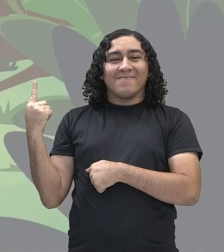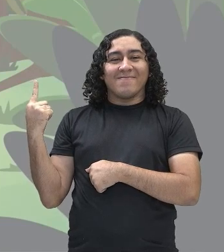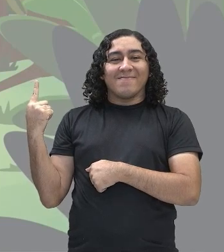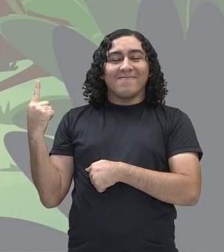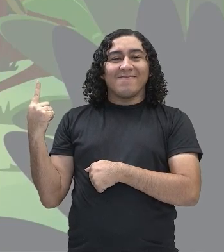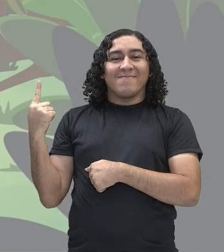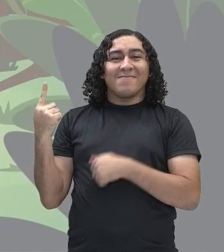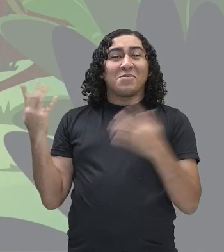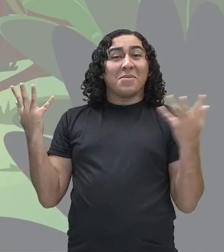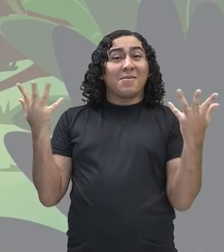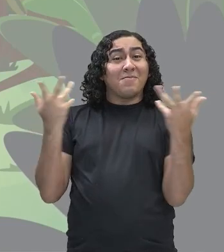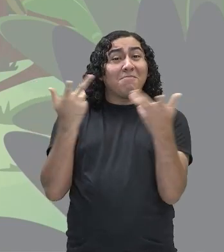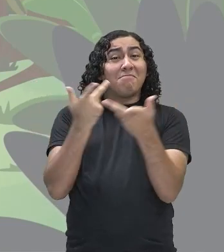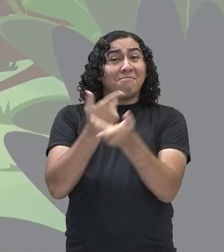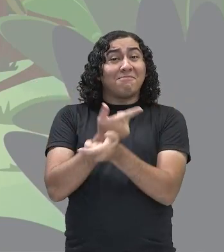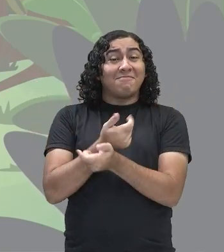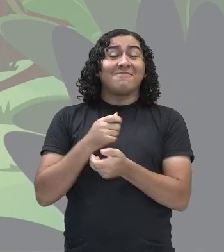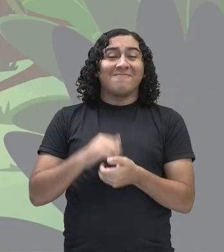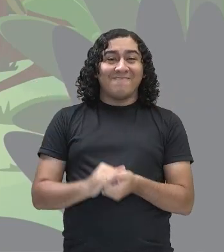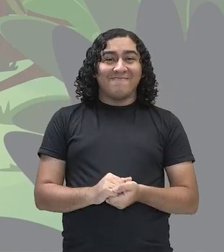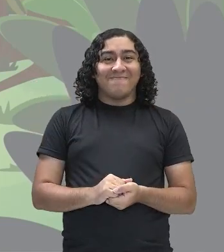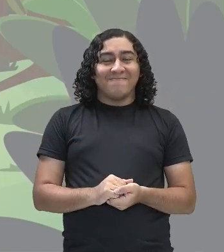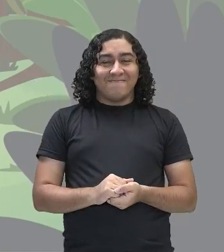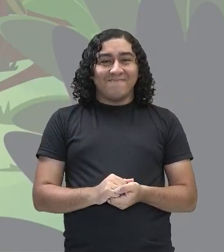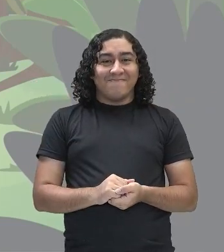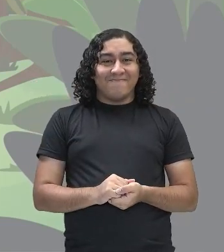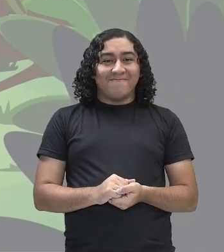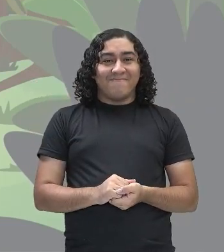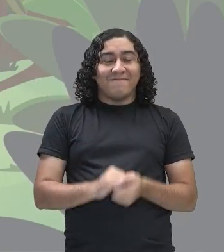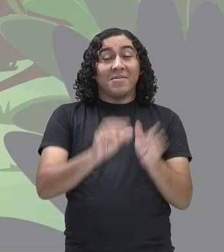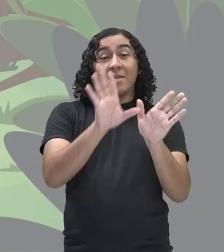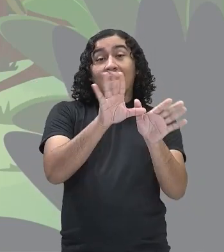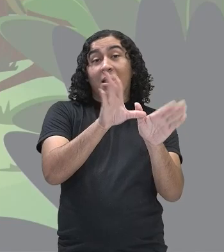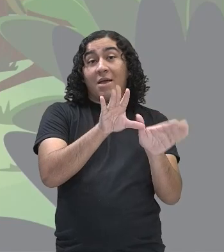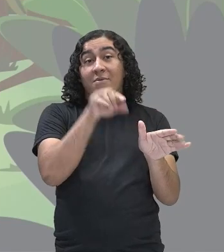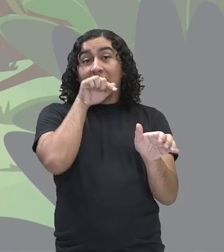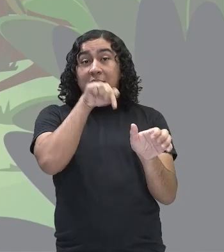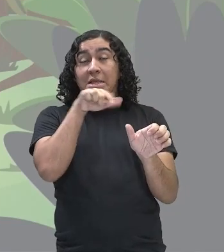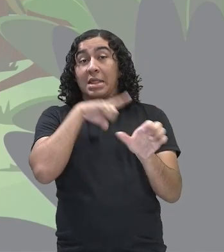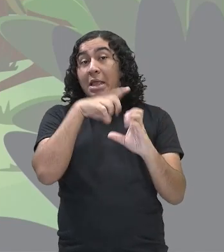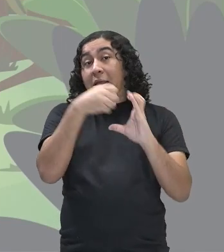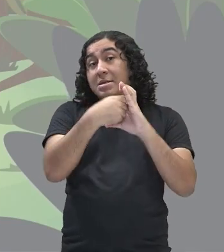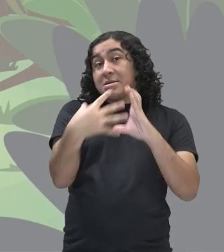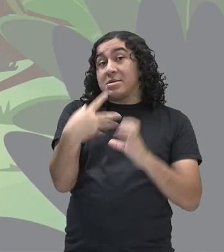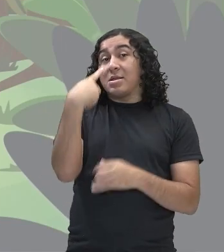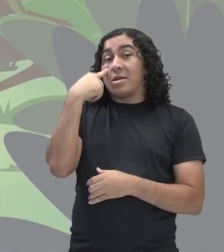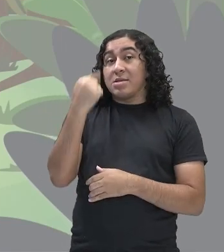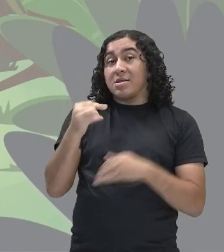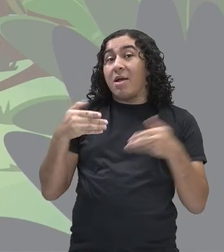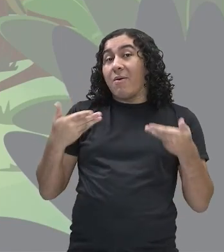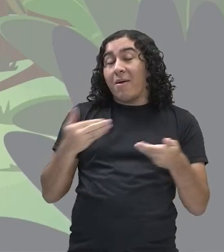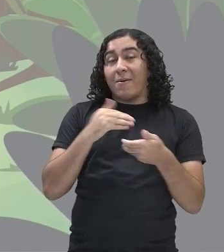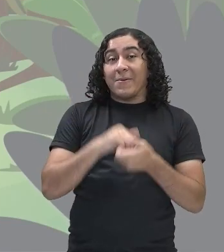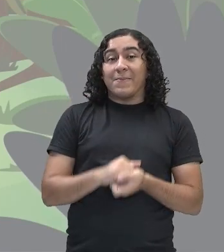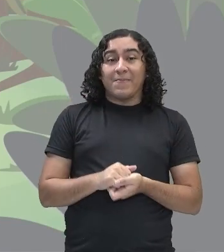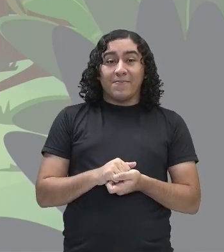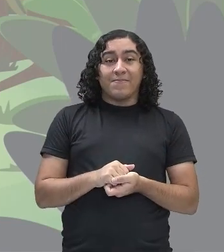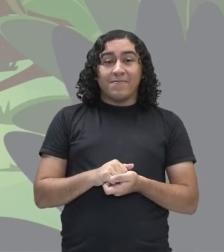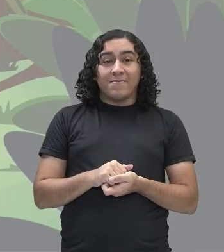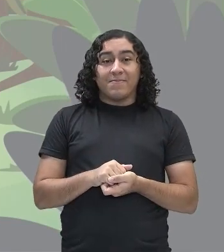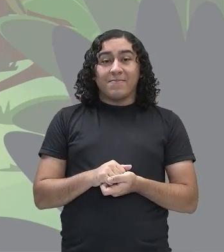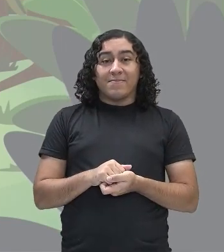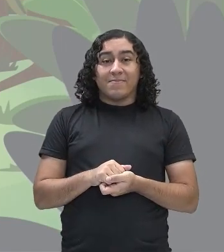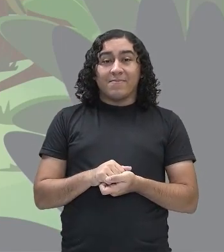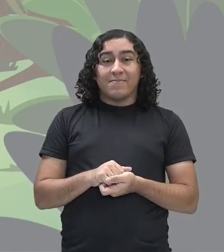Nossa, que grande! Então, essas aves, elas possuem uma característica bem interessante, que é a presença de uma quilha